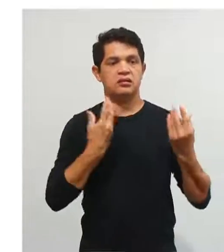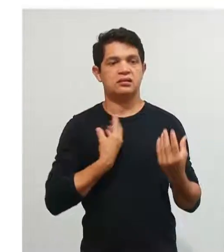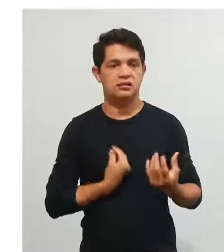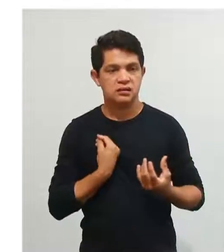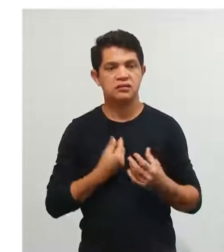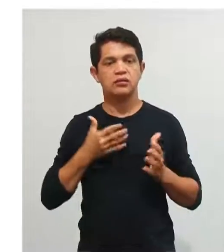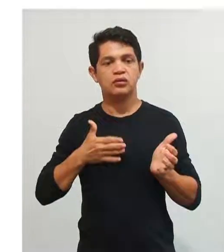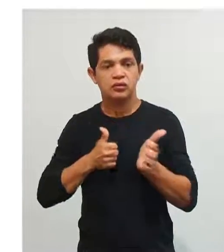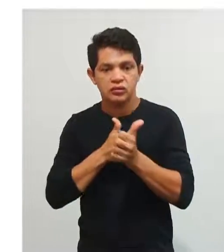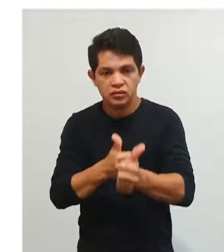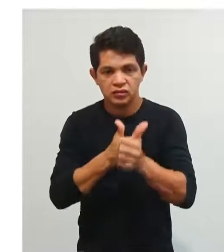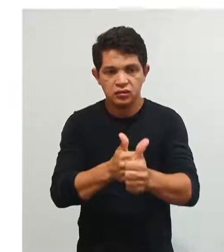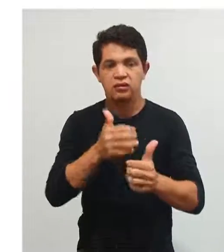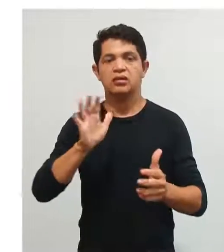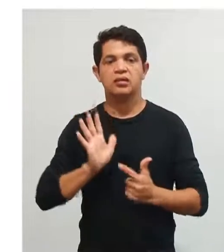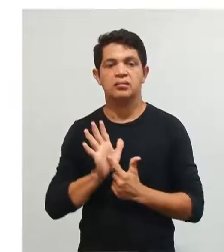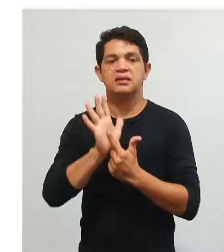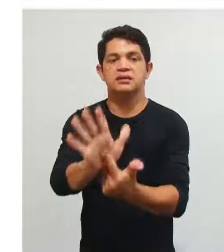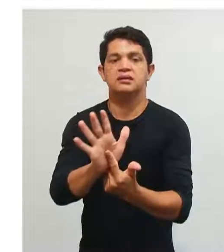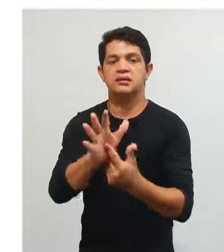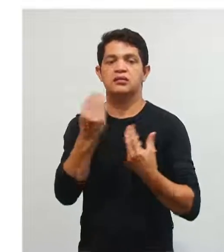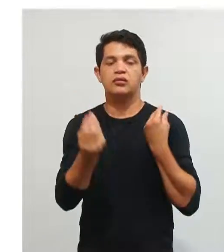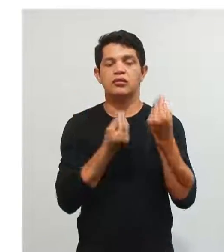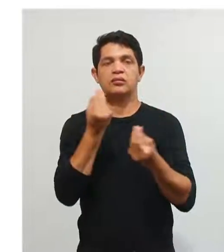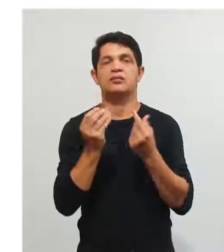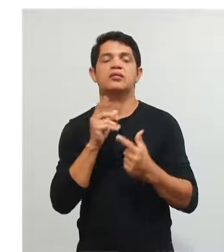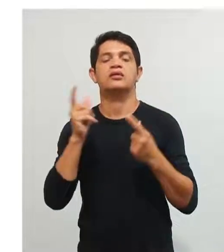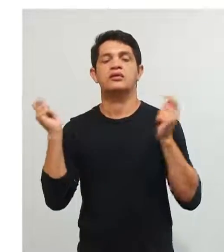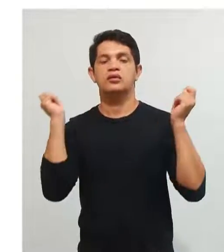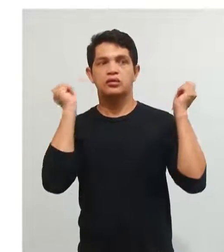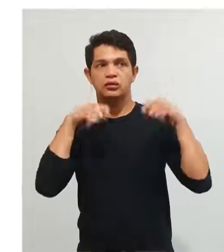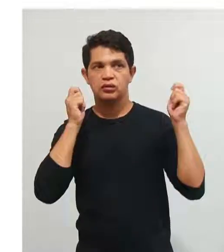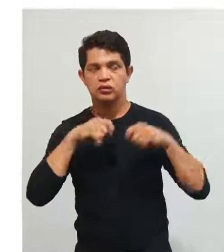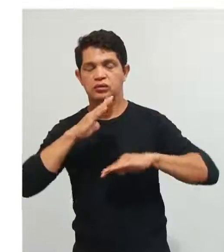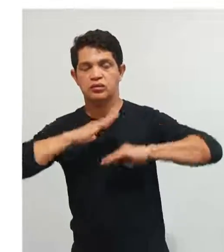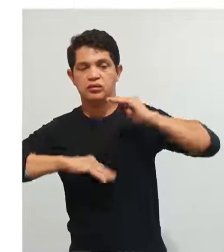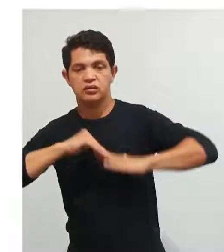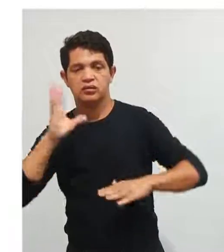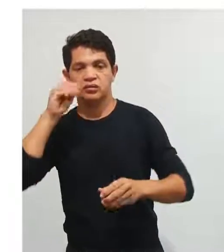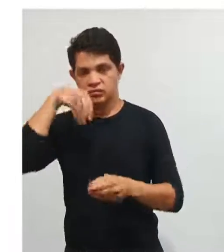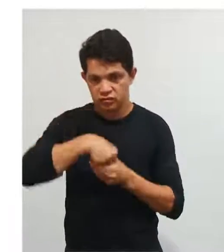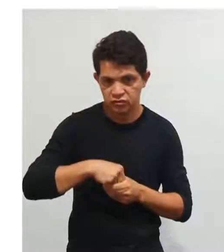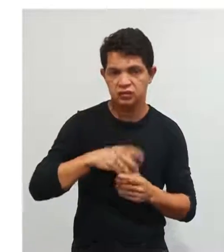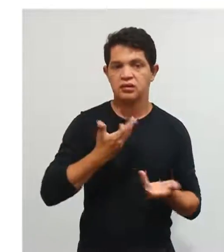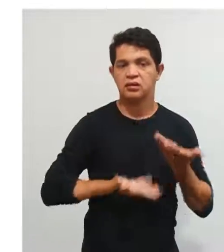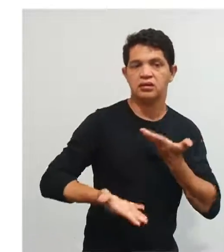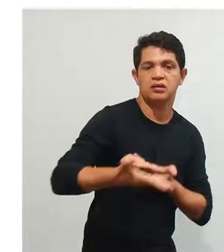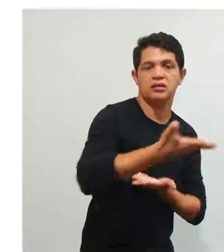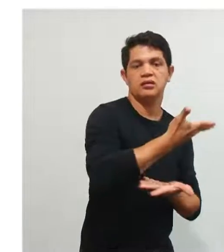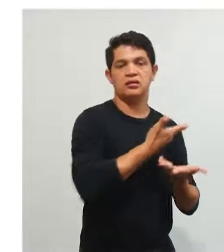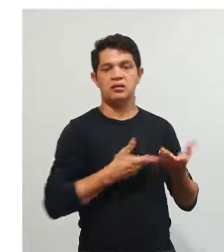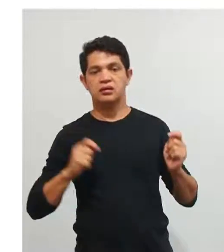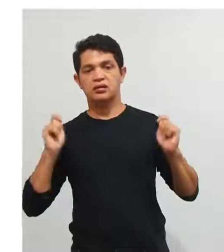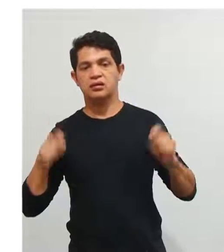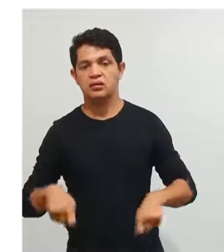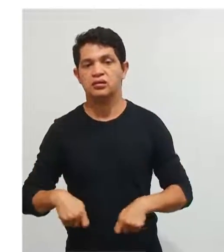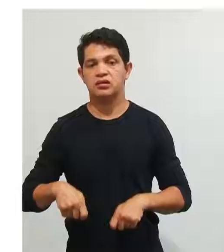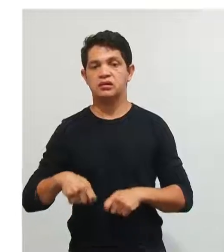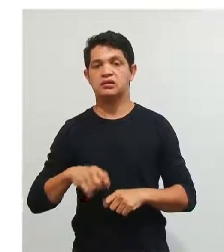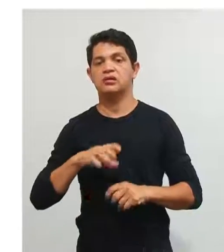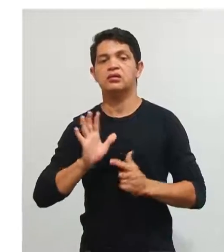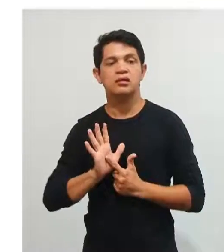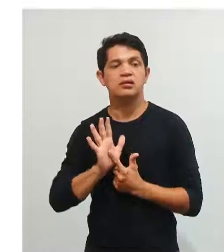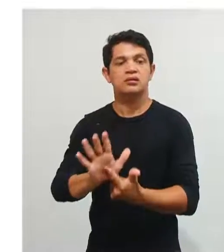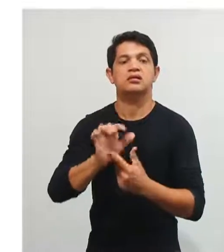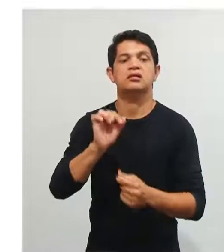músicas. Diniz, citando uma versão do maestro Batista Siqueira, afirma que o termo choro representa